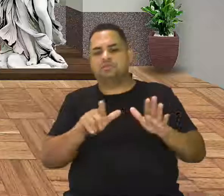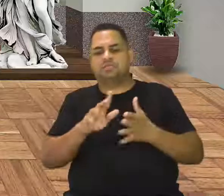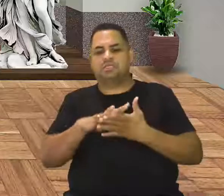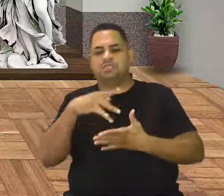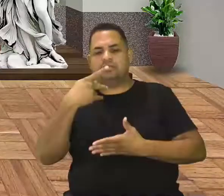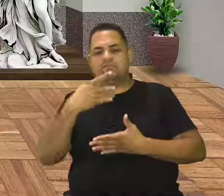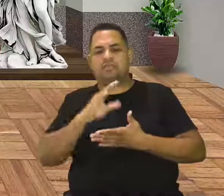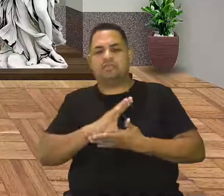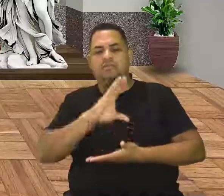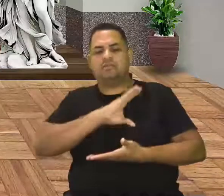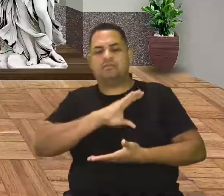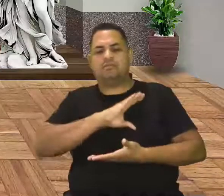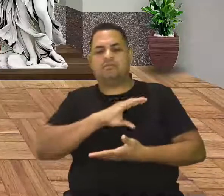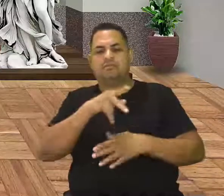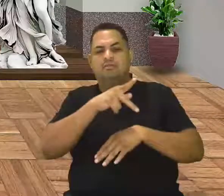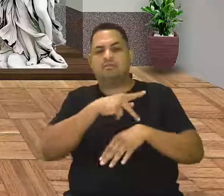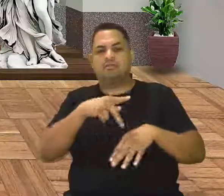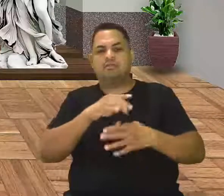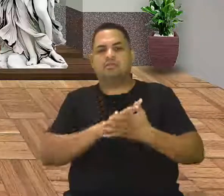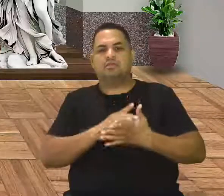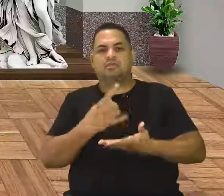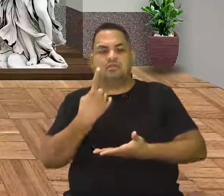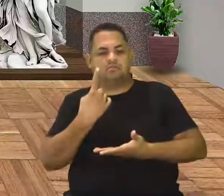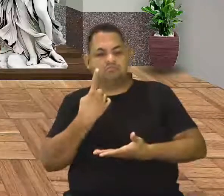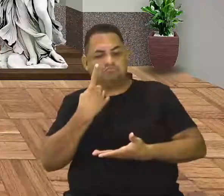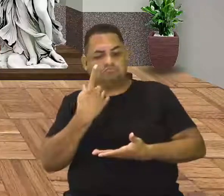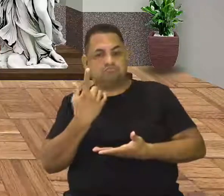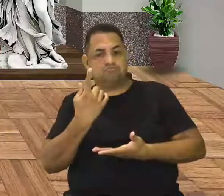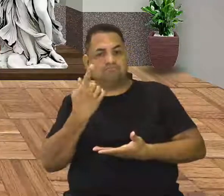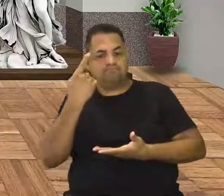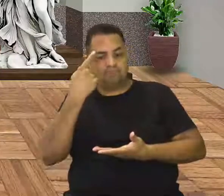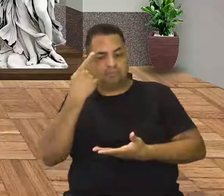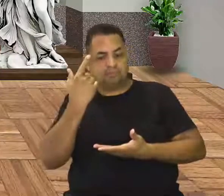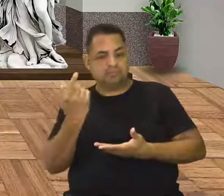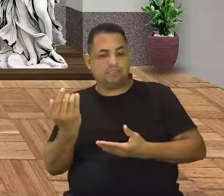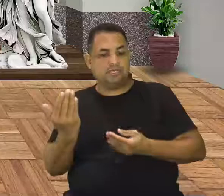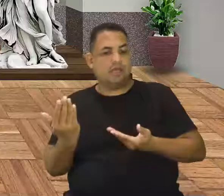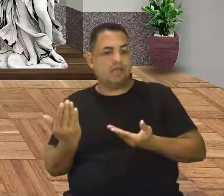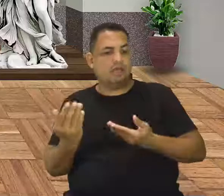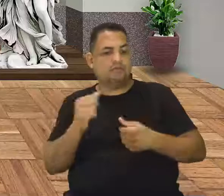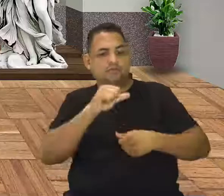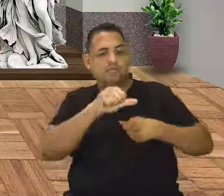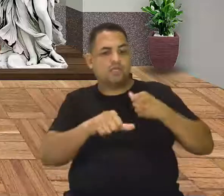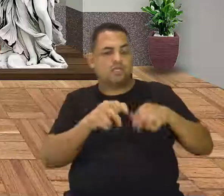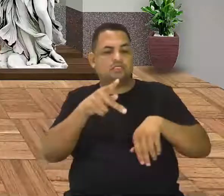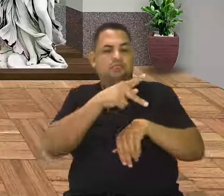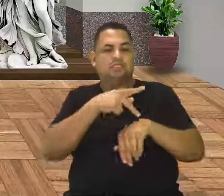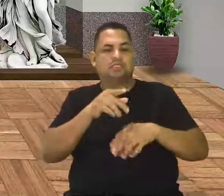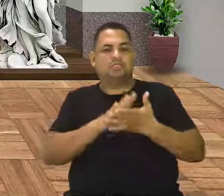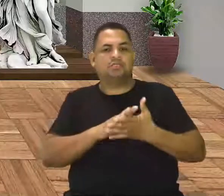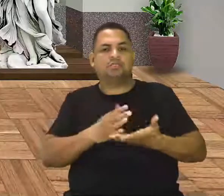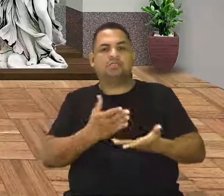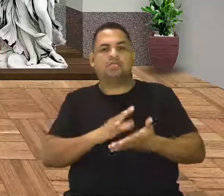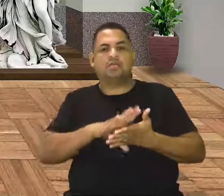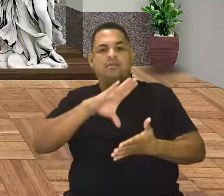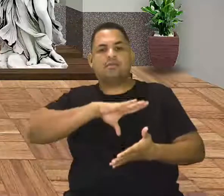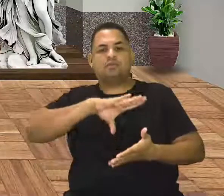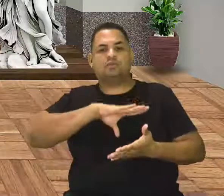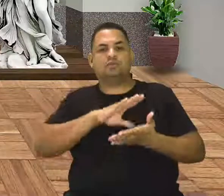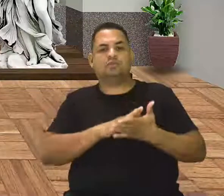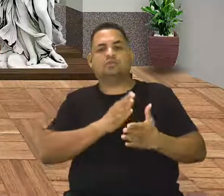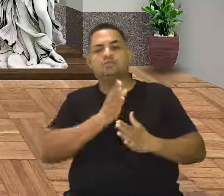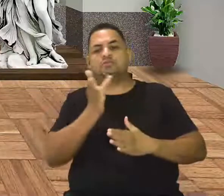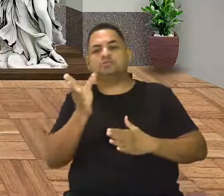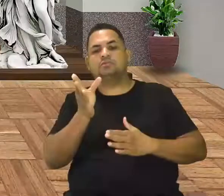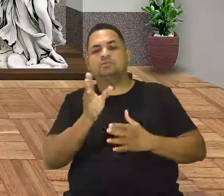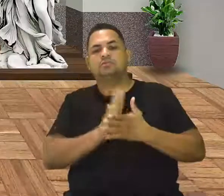no Canadá, e já está pensando em vir para Portugal. E deixou tudo no Brasil e foi